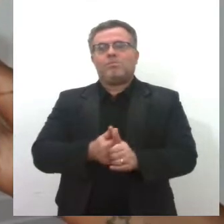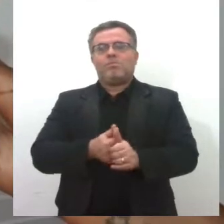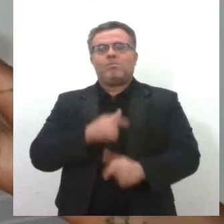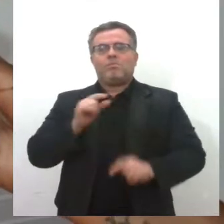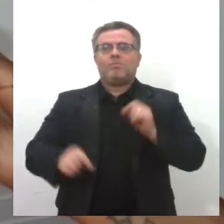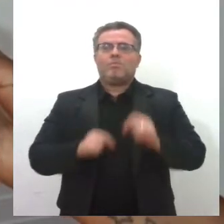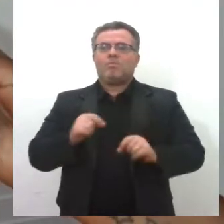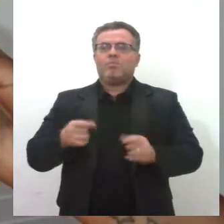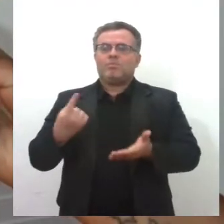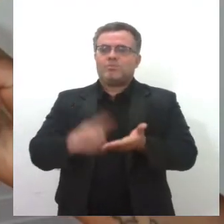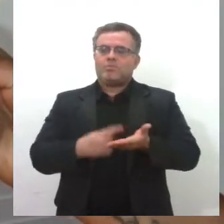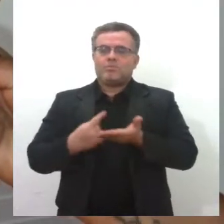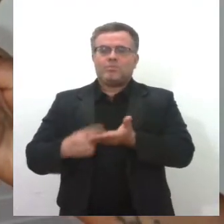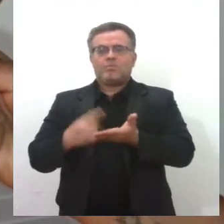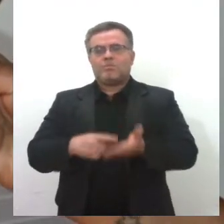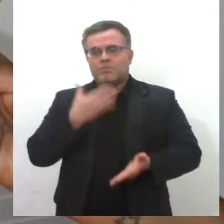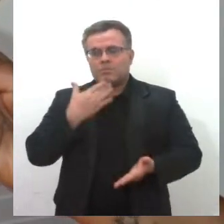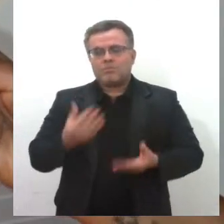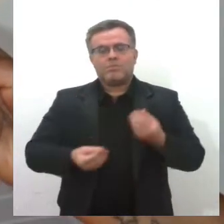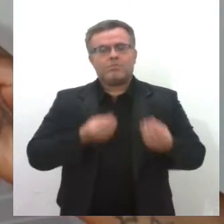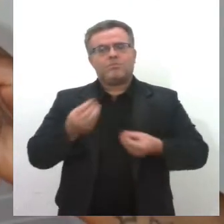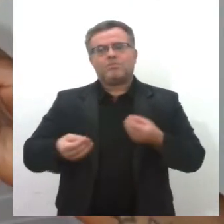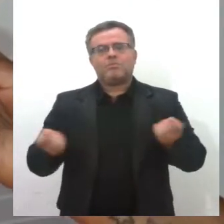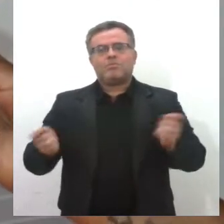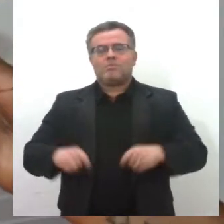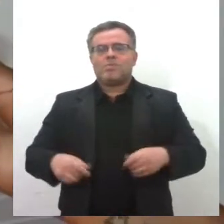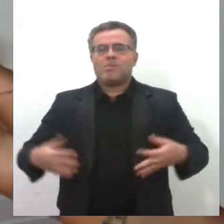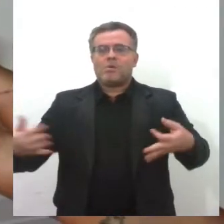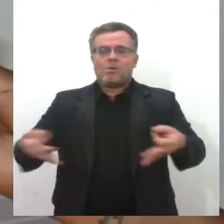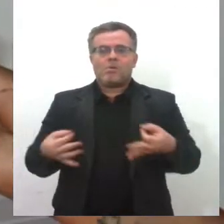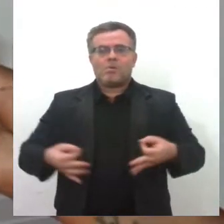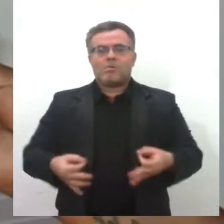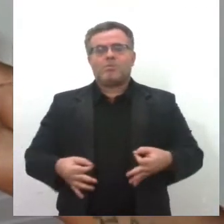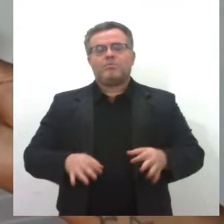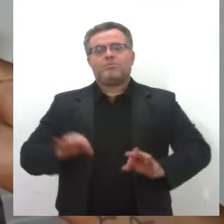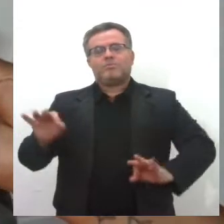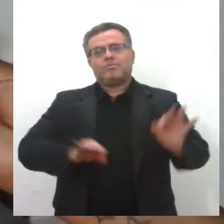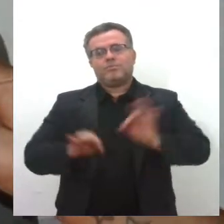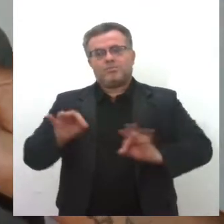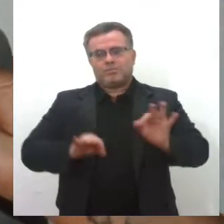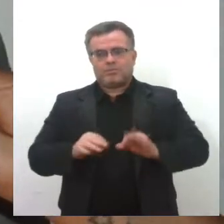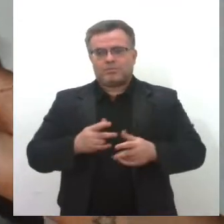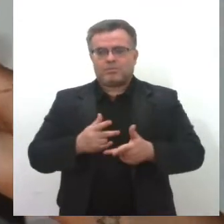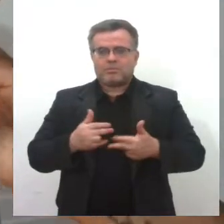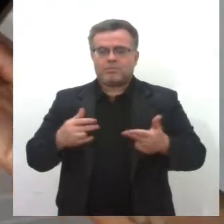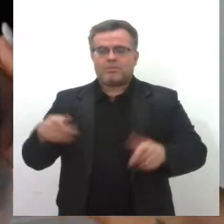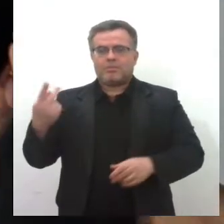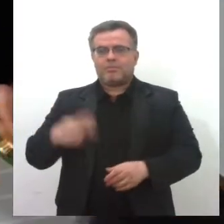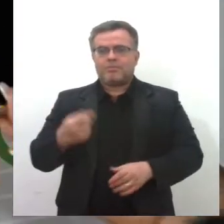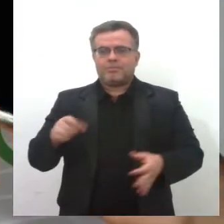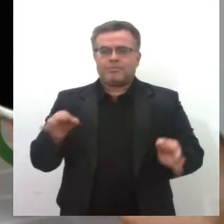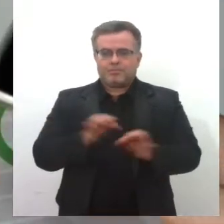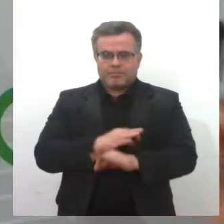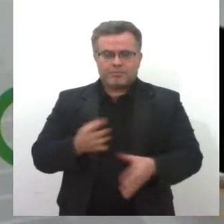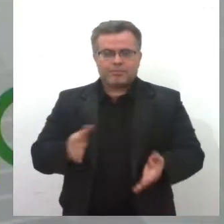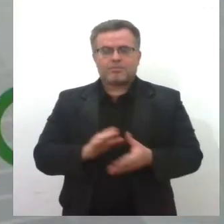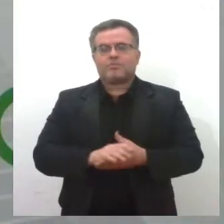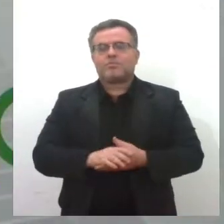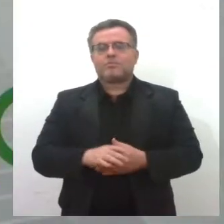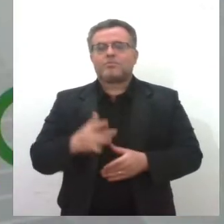receita em dia e com total controle das despesas do Estado. A saúde